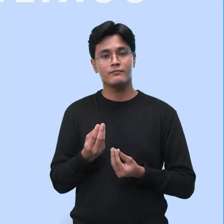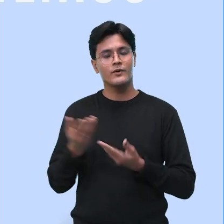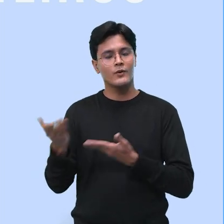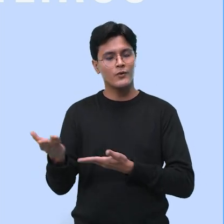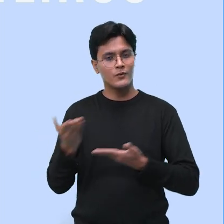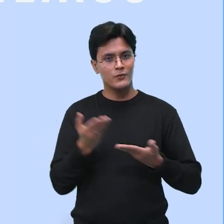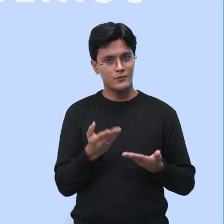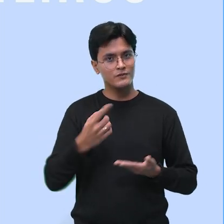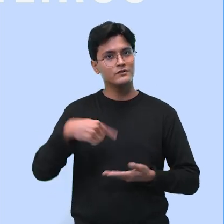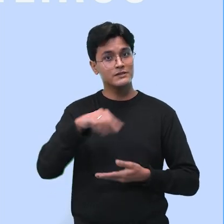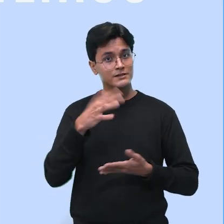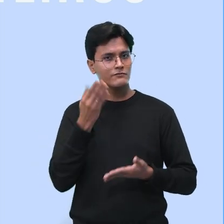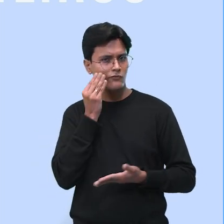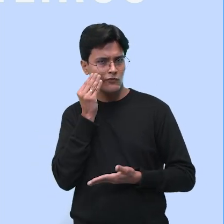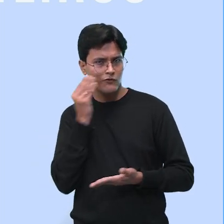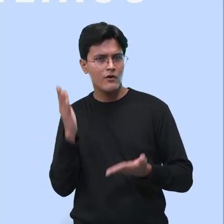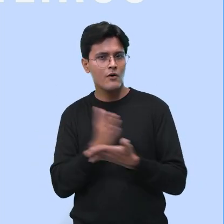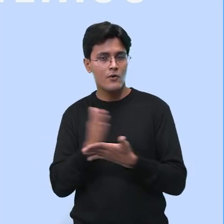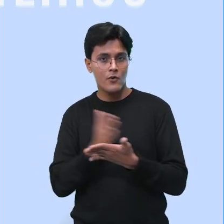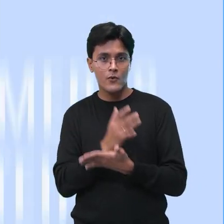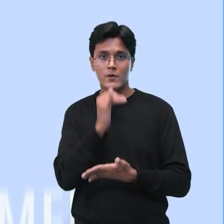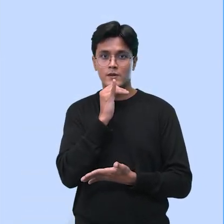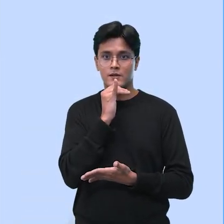a observar alguns exemplos.